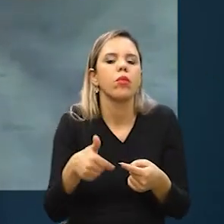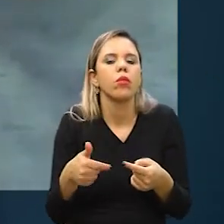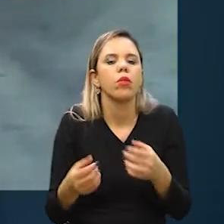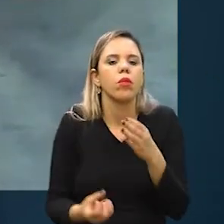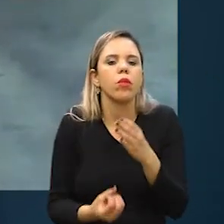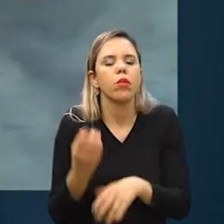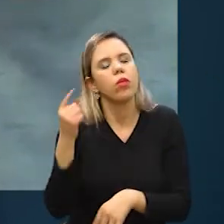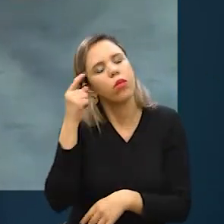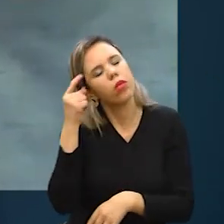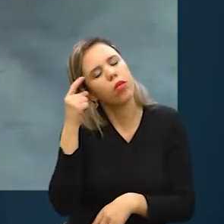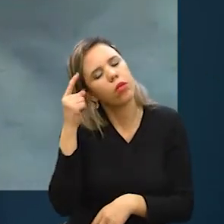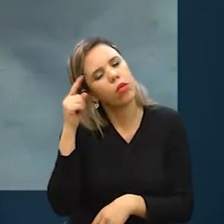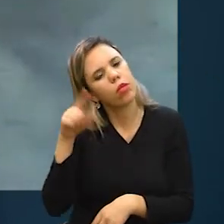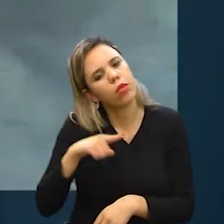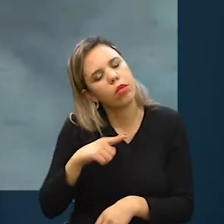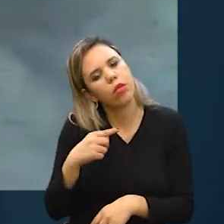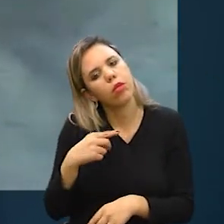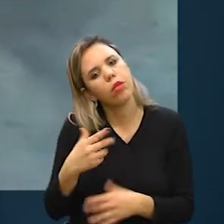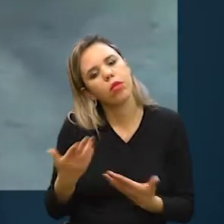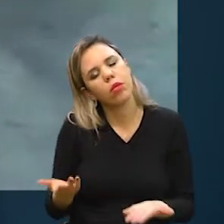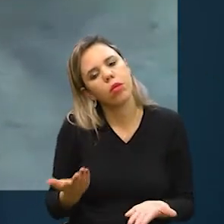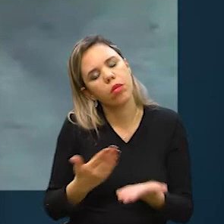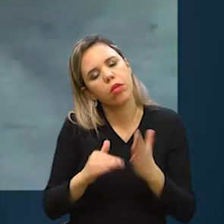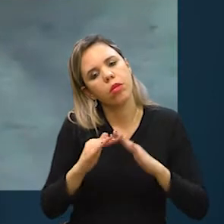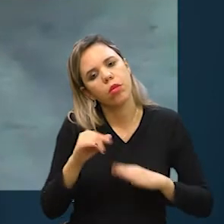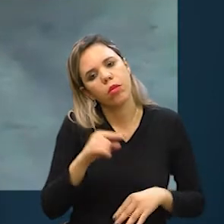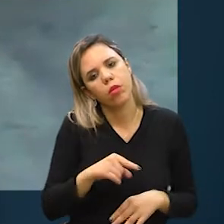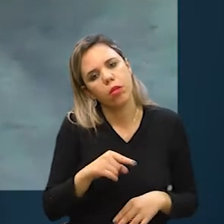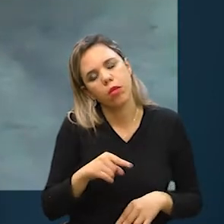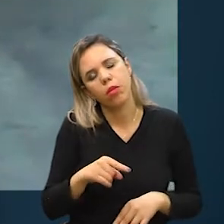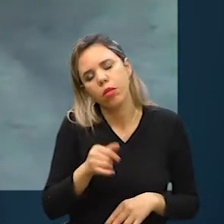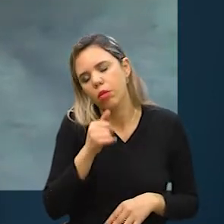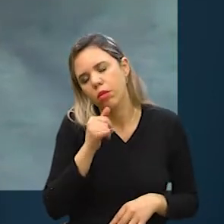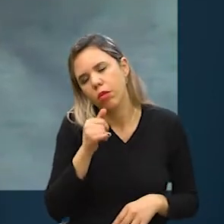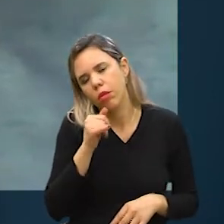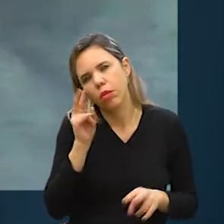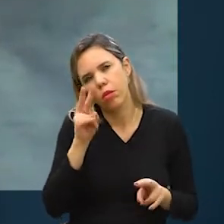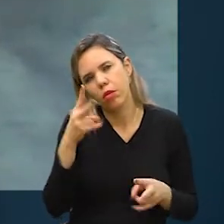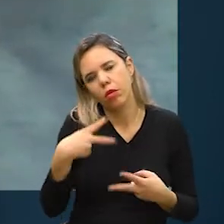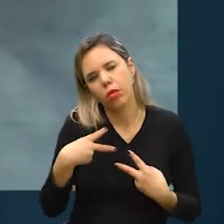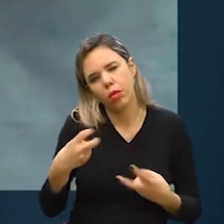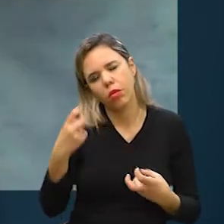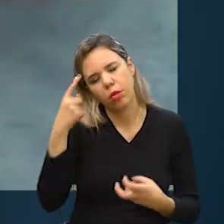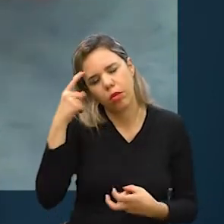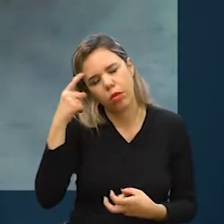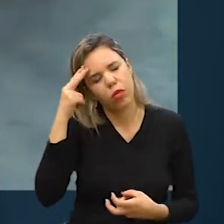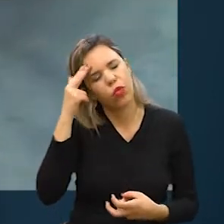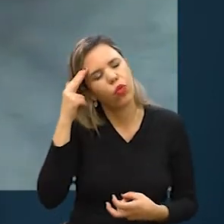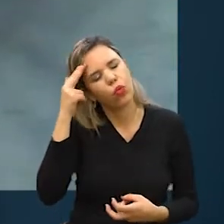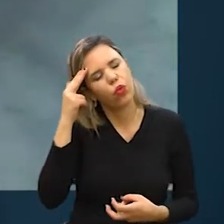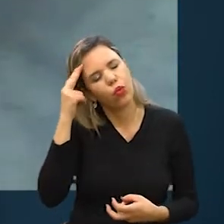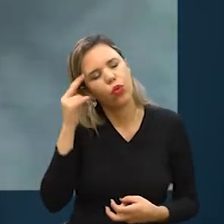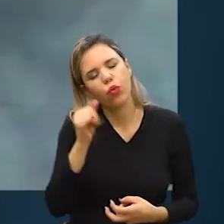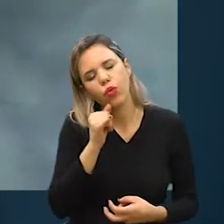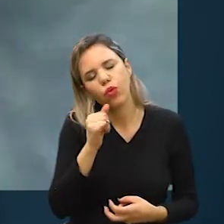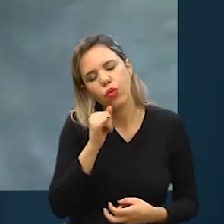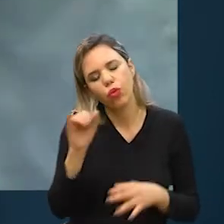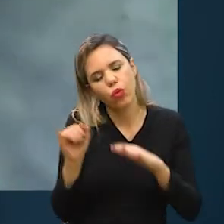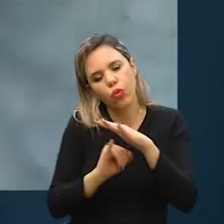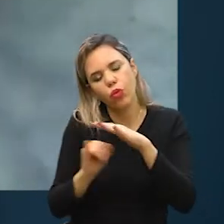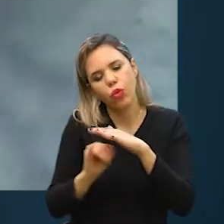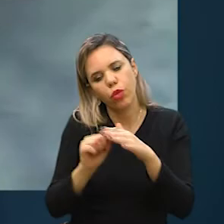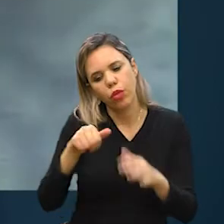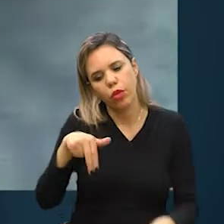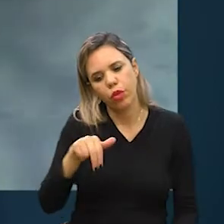ter constituído essa ideia, de ter um nome nessa escola. Veio assim, como uma visão para mim e um sonho.